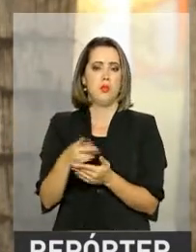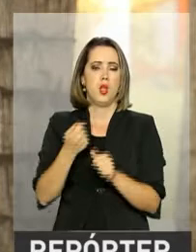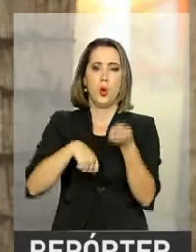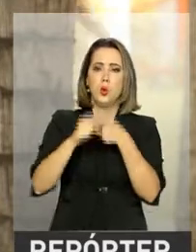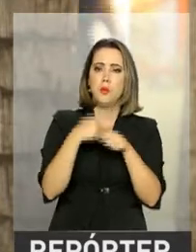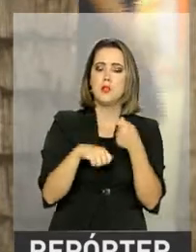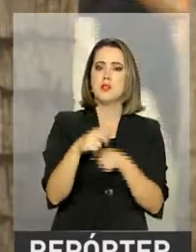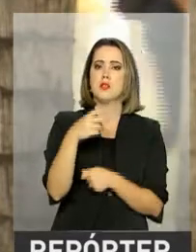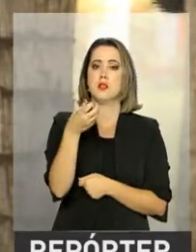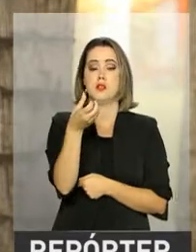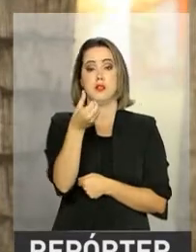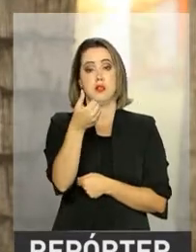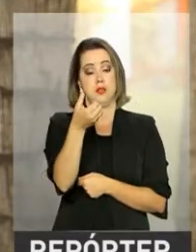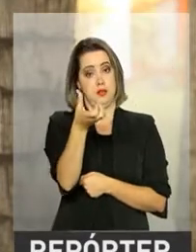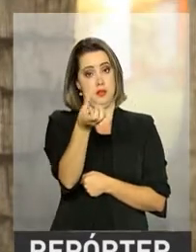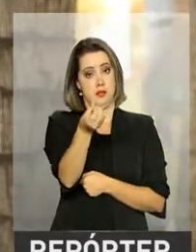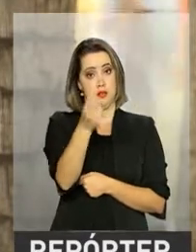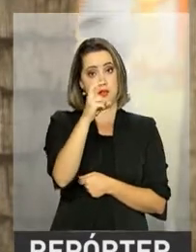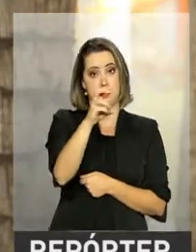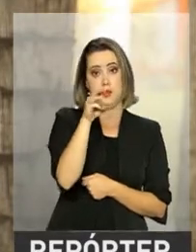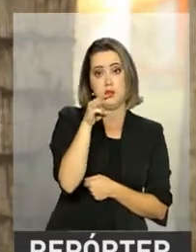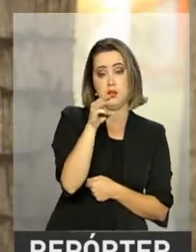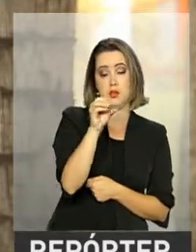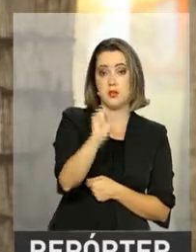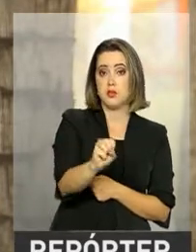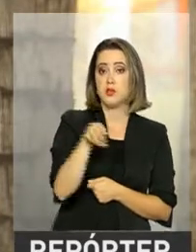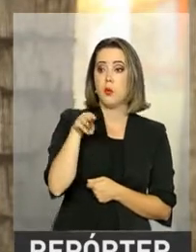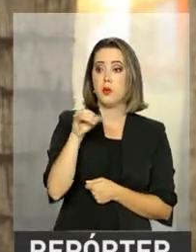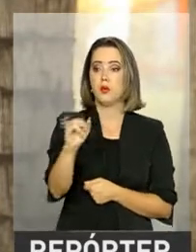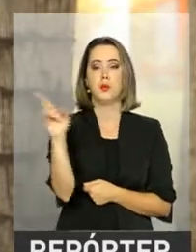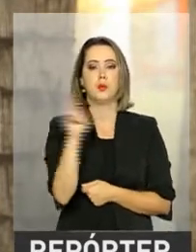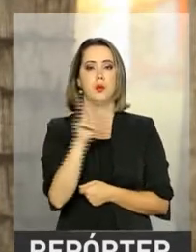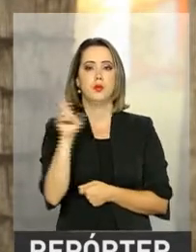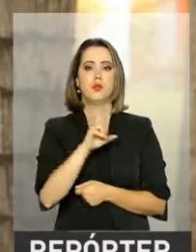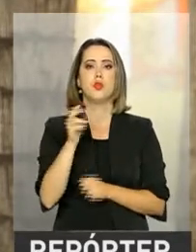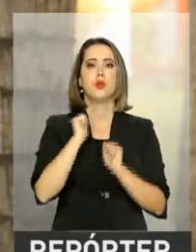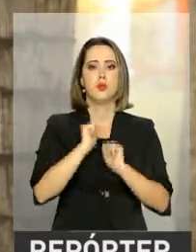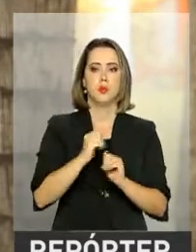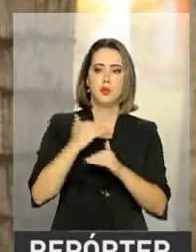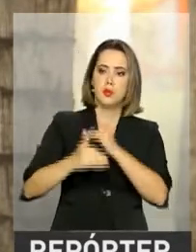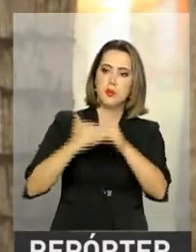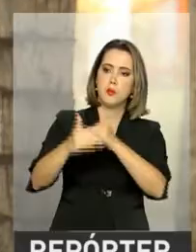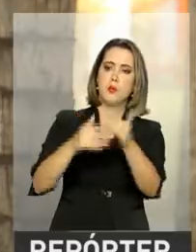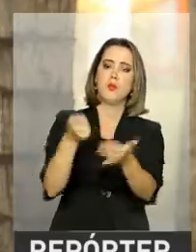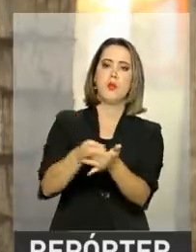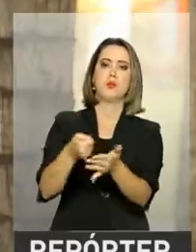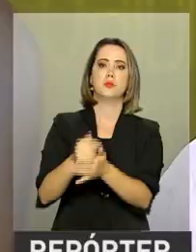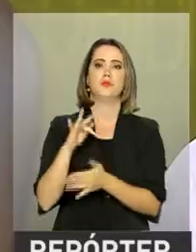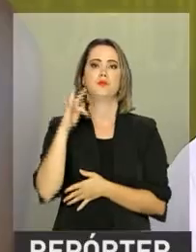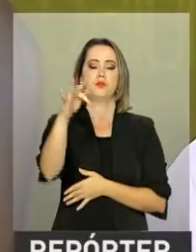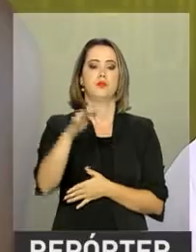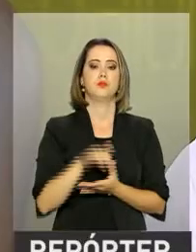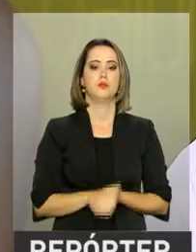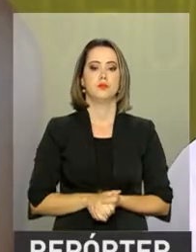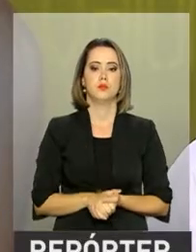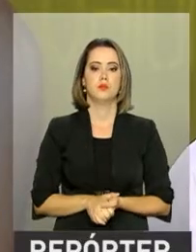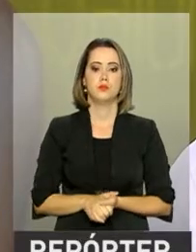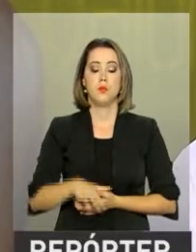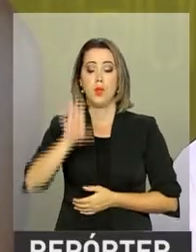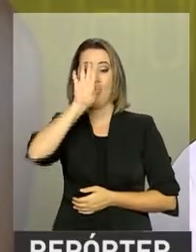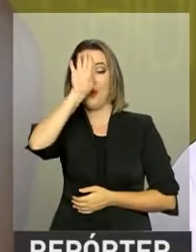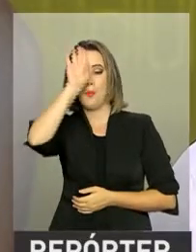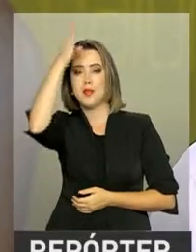678 bilhões de reais e garantir o pagamento do benefício para gerações futuras a razão principal